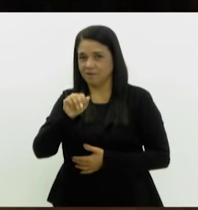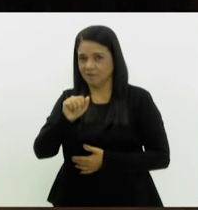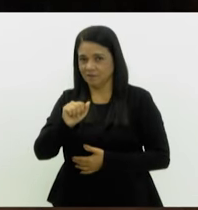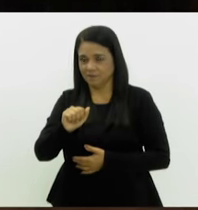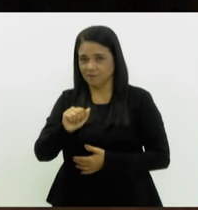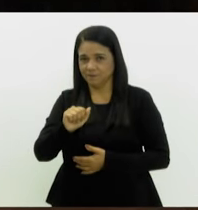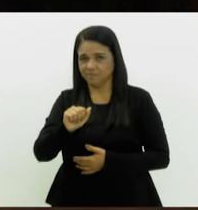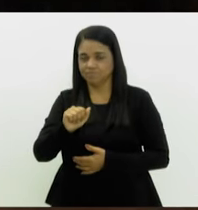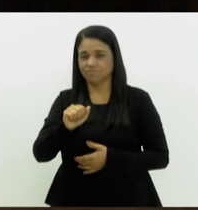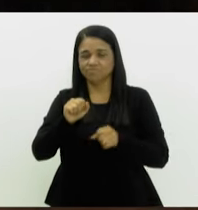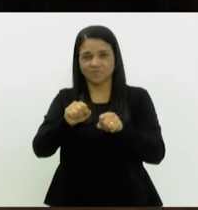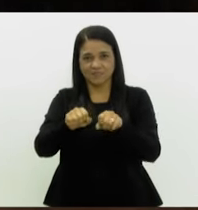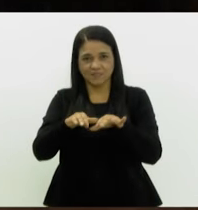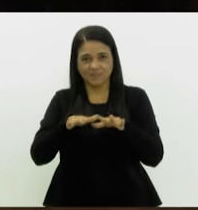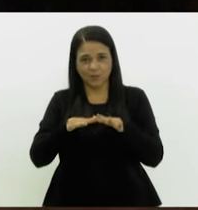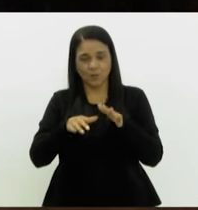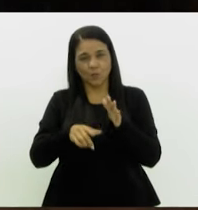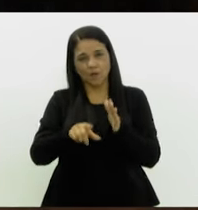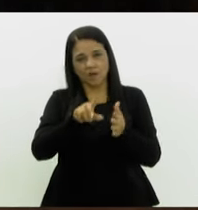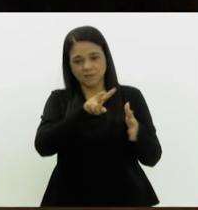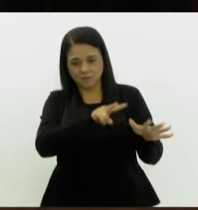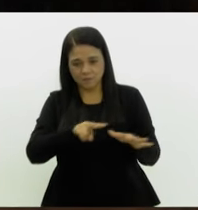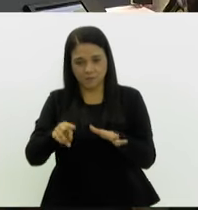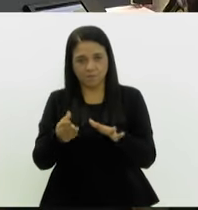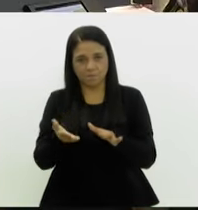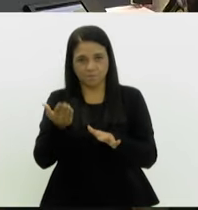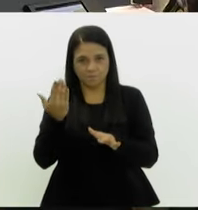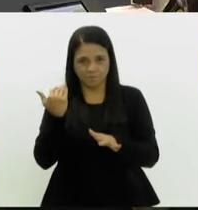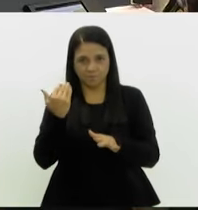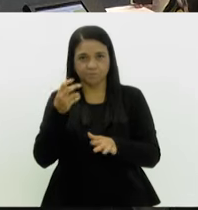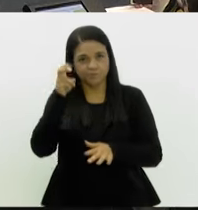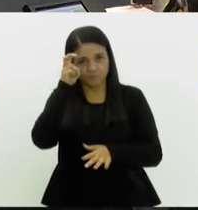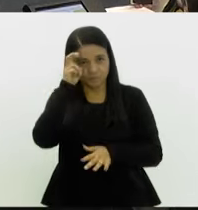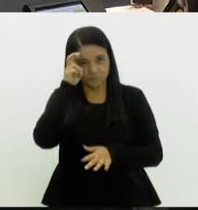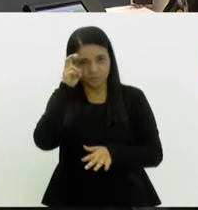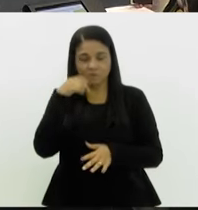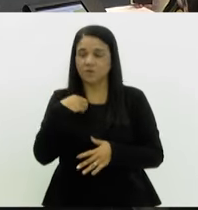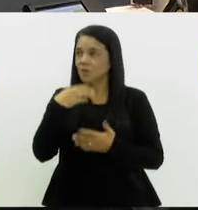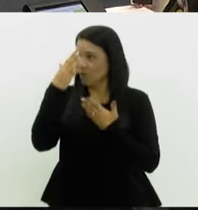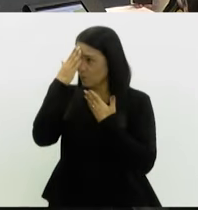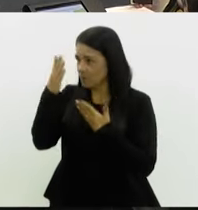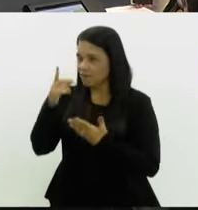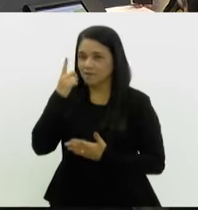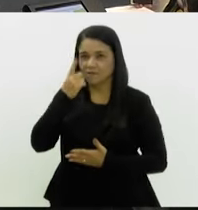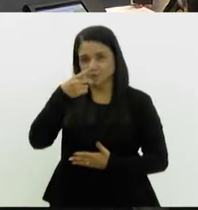da ata da sessão anterior. Muito obrigado, Luiz Paulo da Rocha.